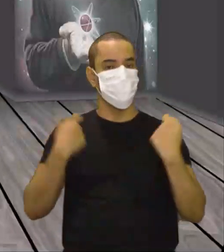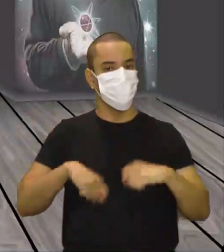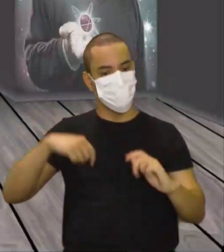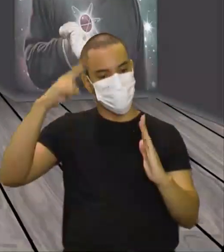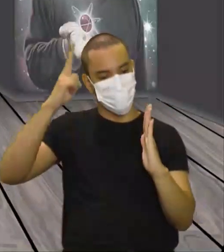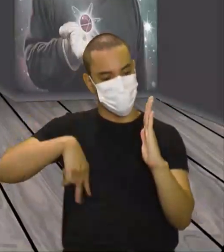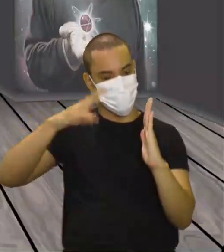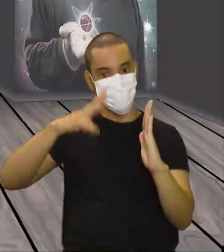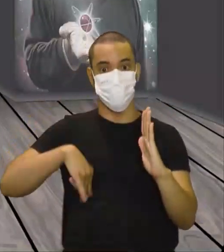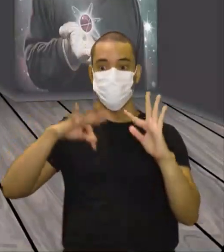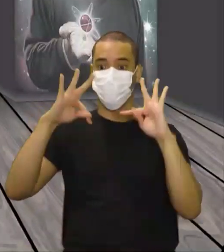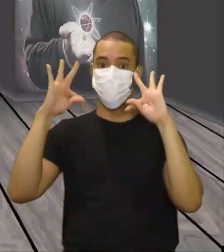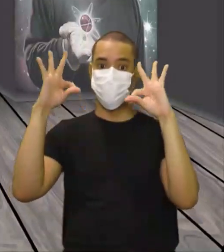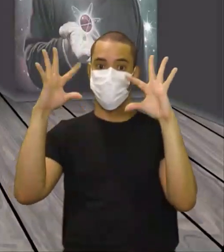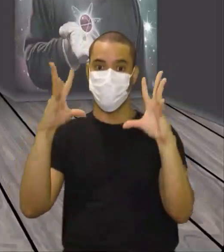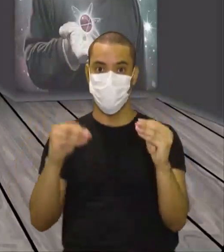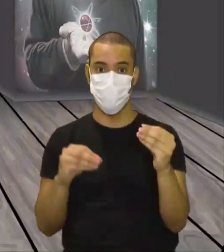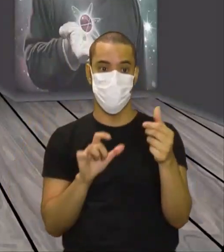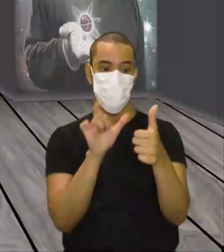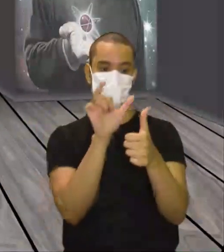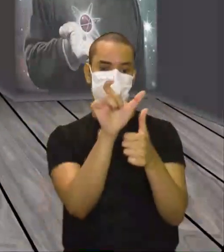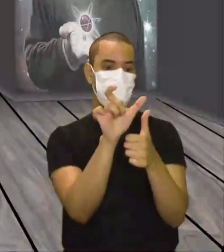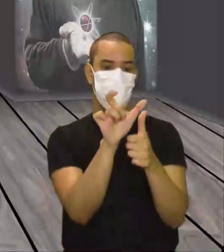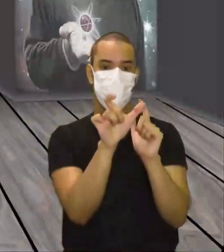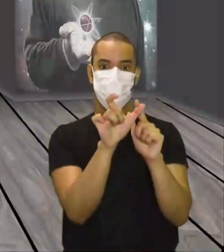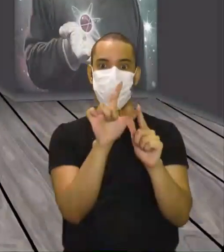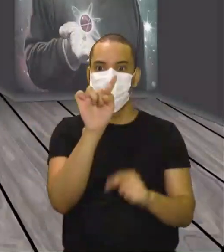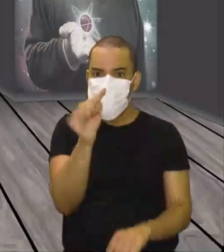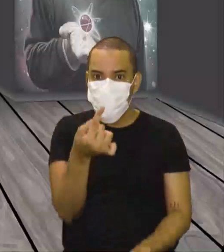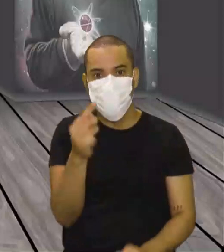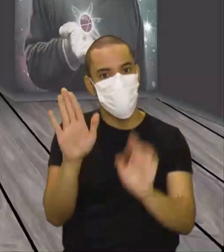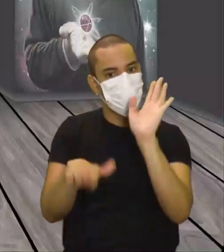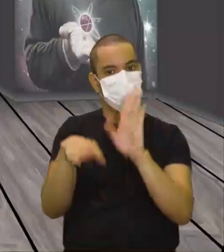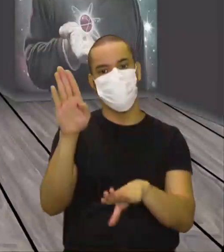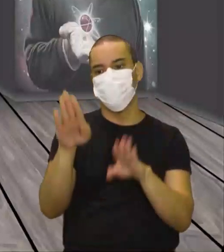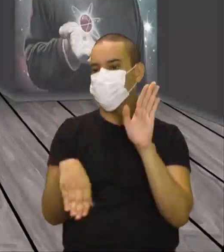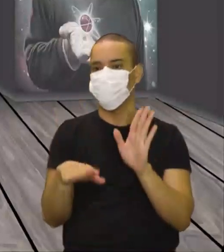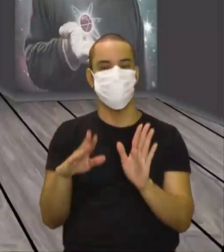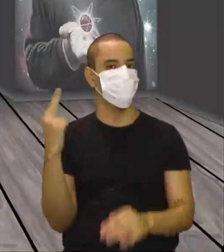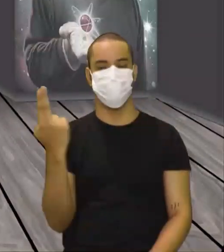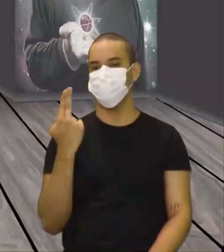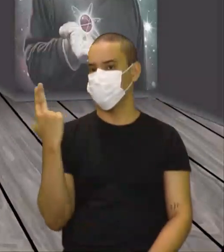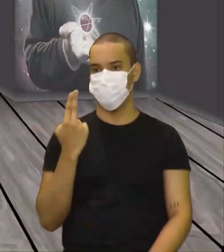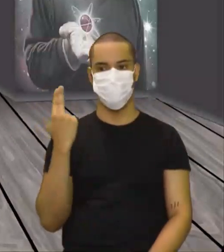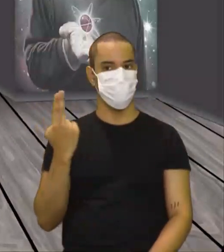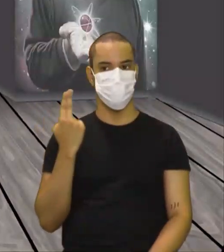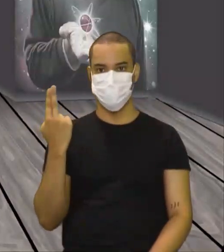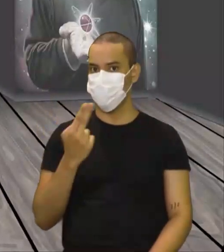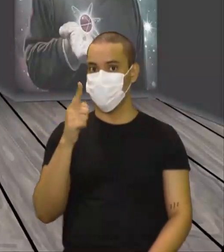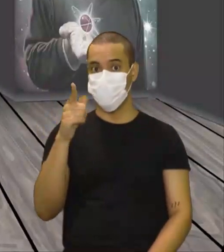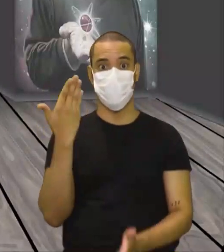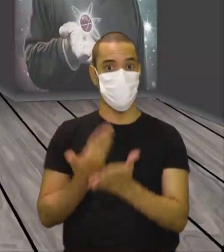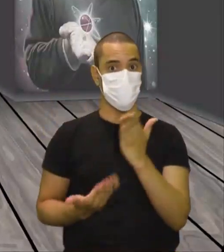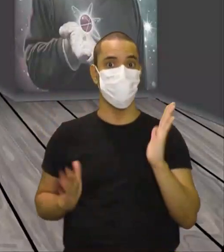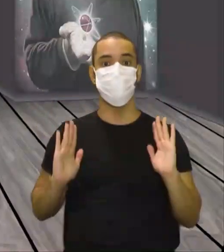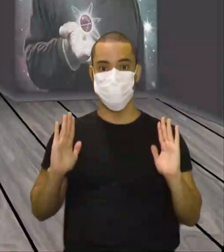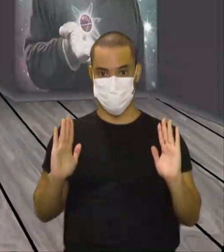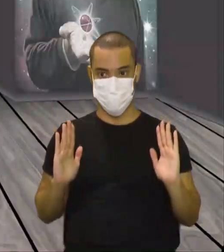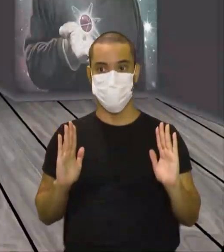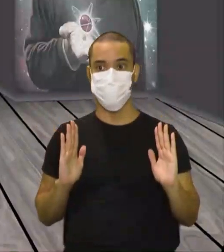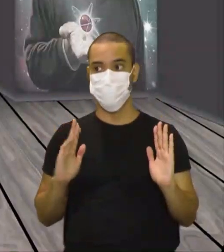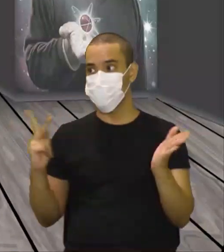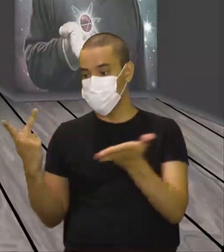ler toda a questão. Uma palavra, uma vírgula às vezes, vai ser a diferença da questão correta e da